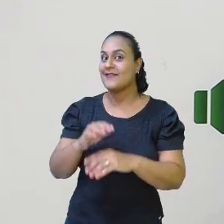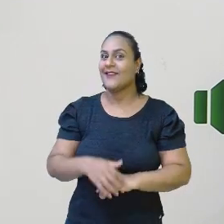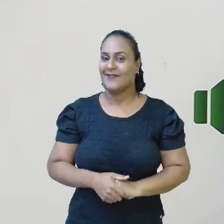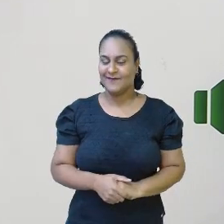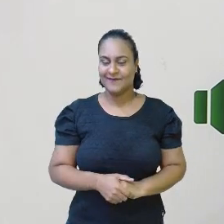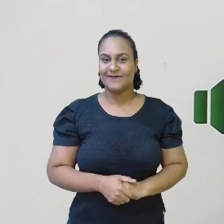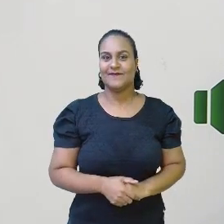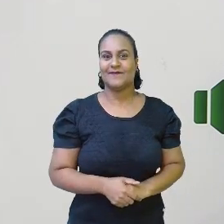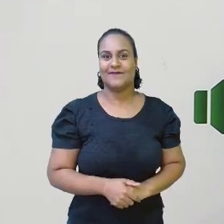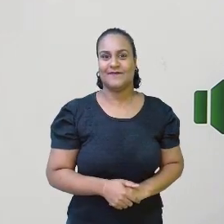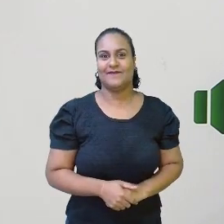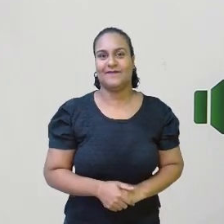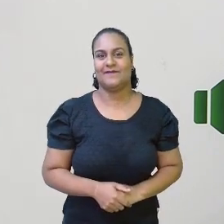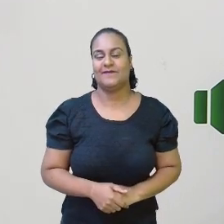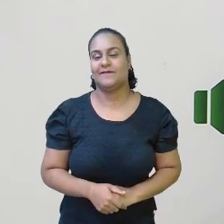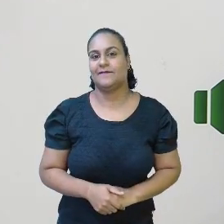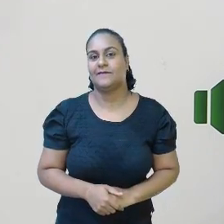residências